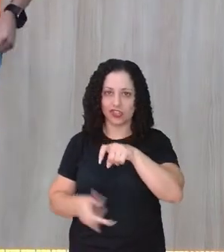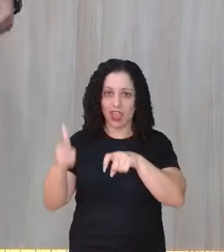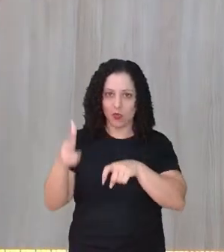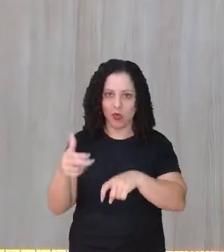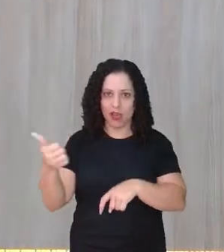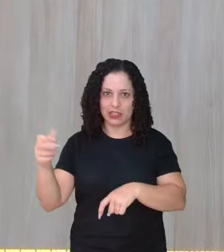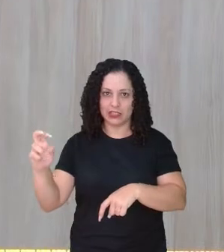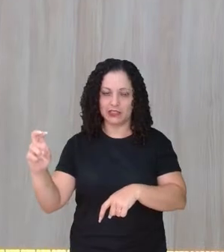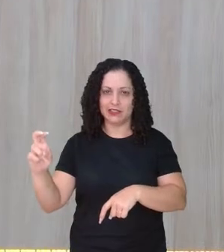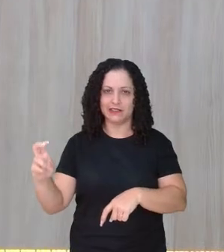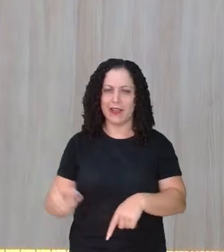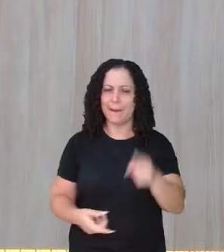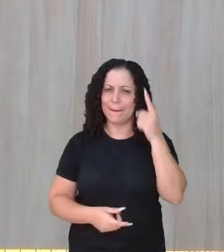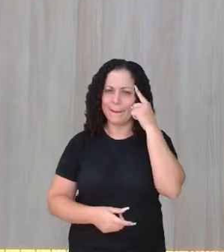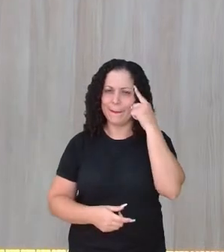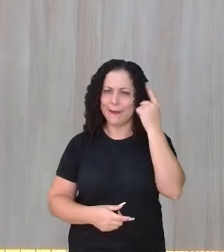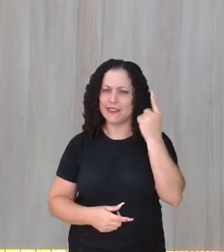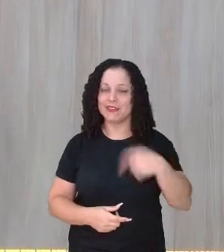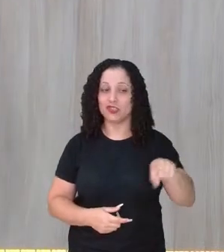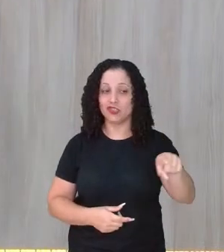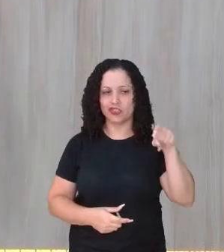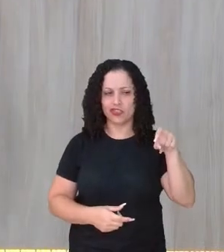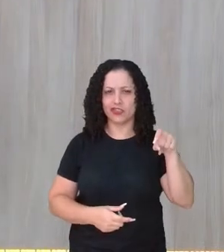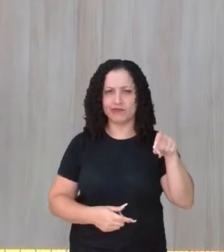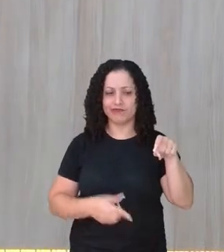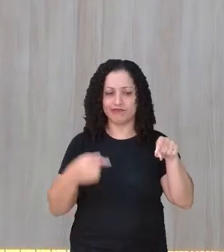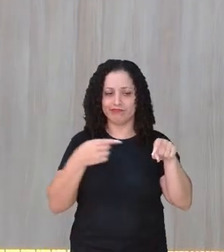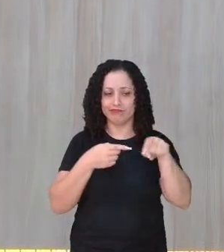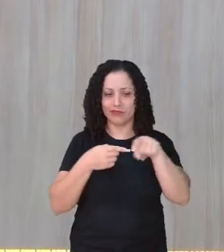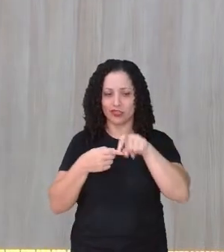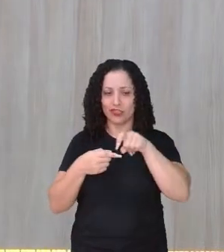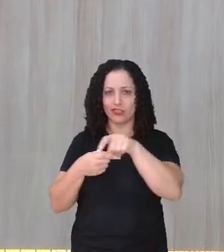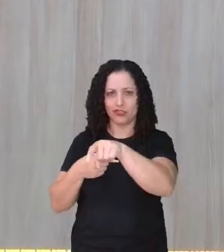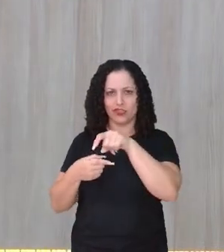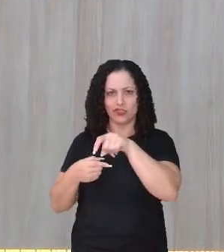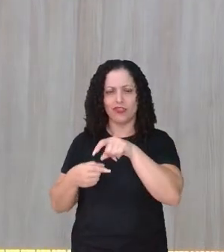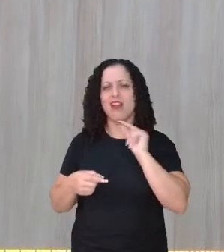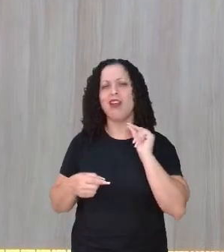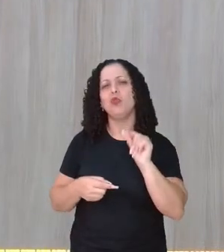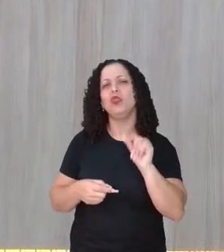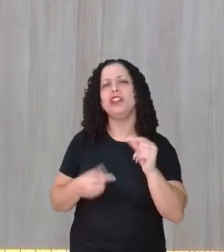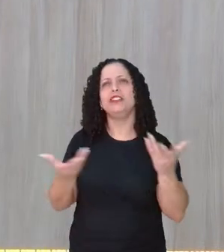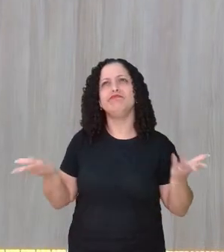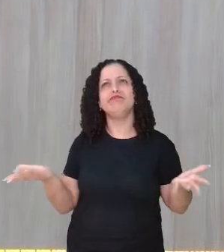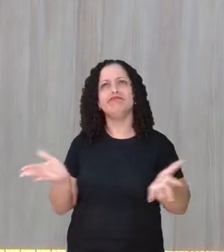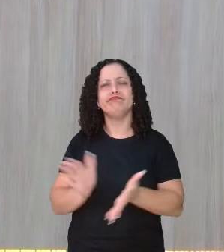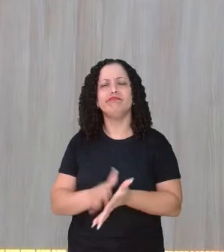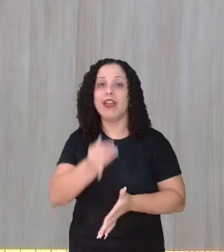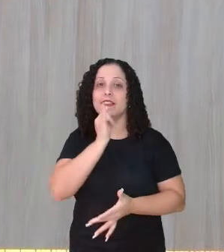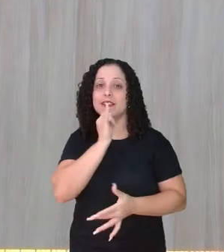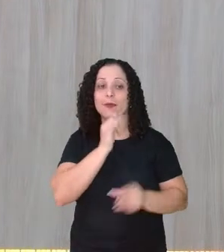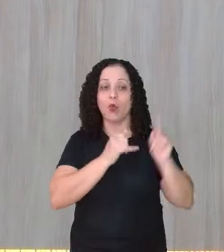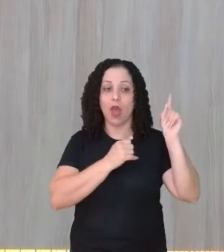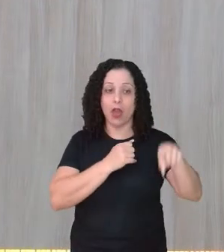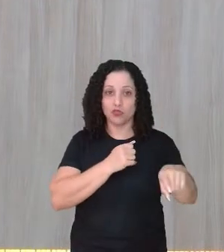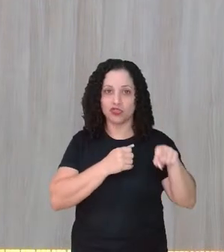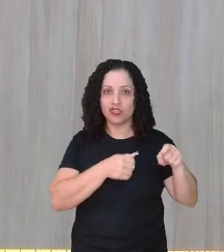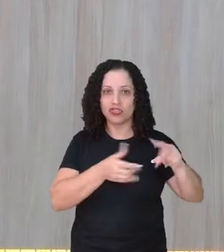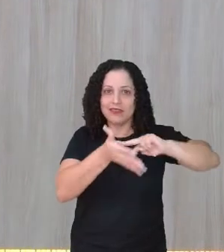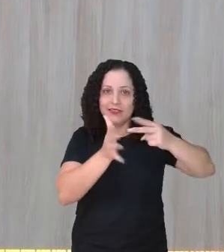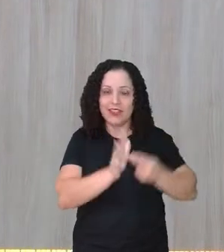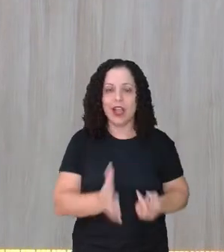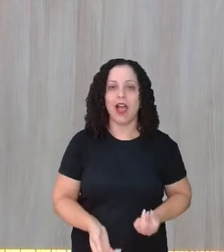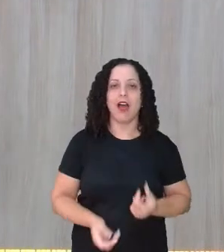Então, imagina que o x é algo que você pegue. Por exemplo, o x é um lápis. Então, eu tenho